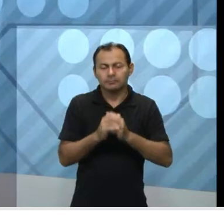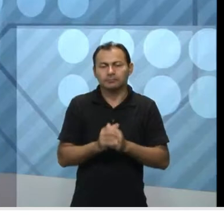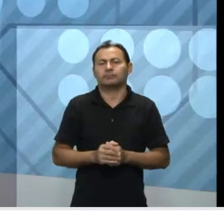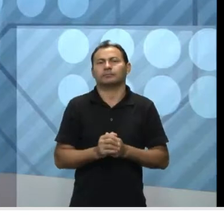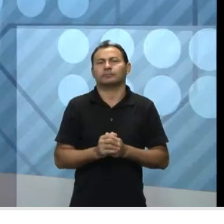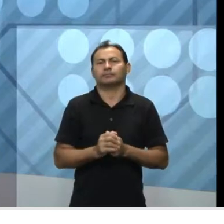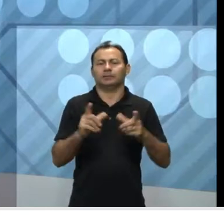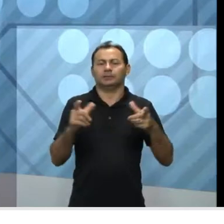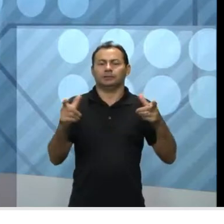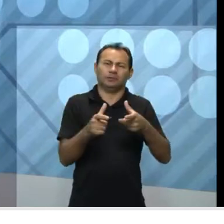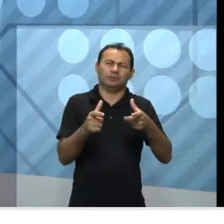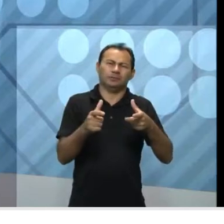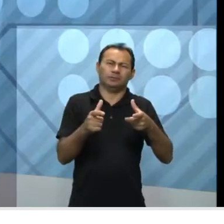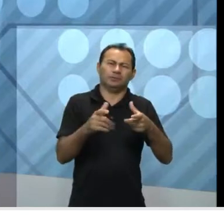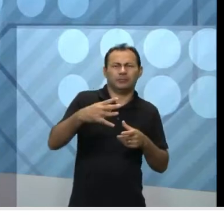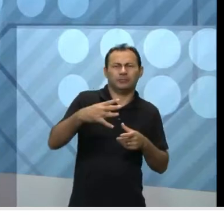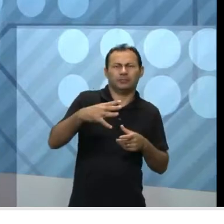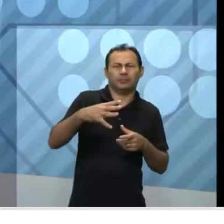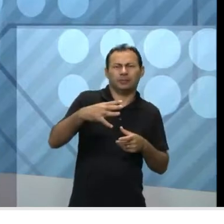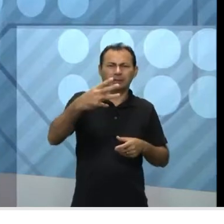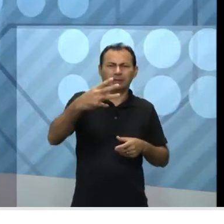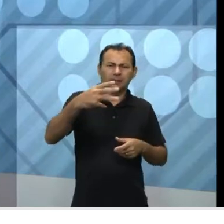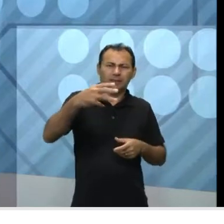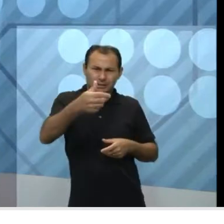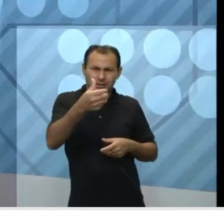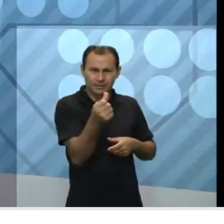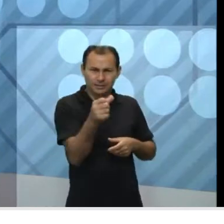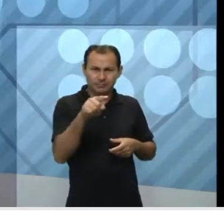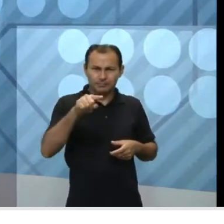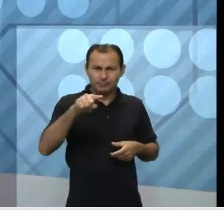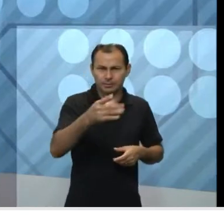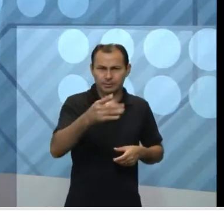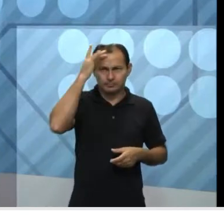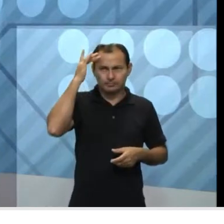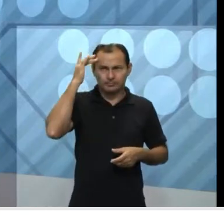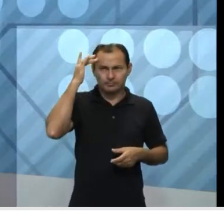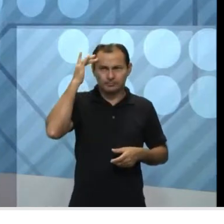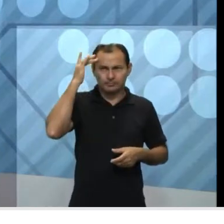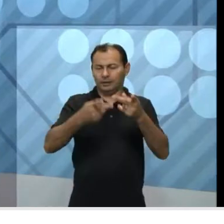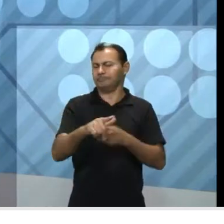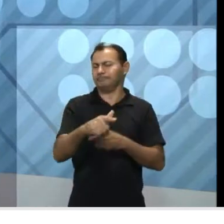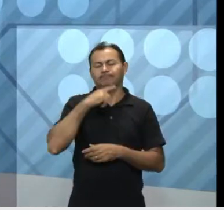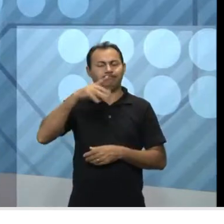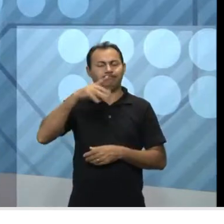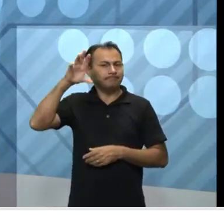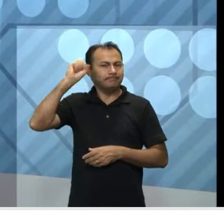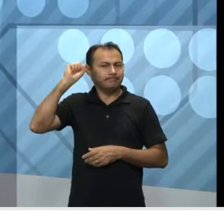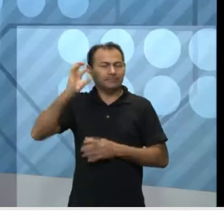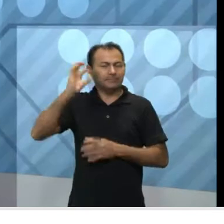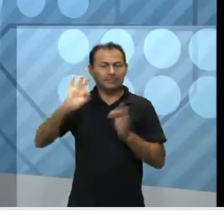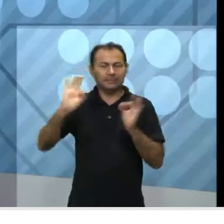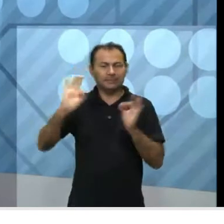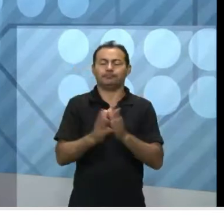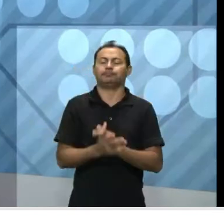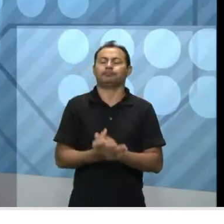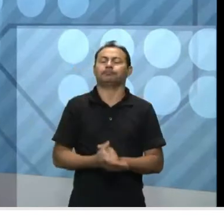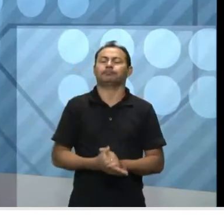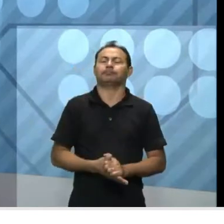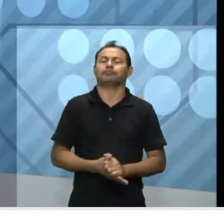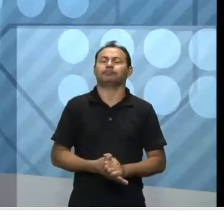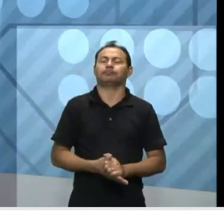menos 376 mil pessoas que disseram que não conseguem ouvir de modo algum. Vamos pensar nessas com